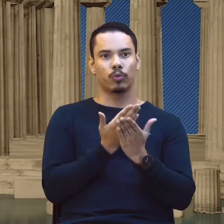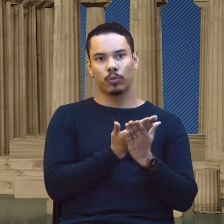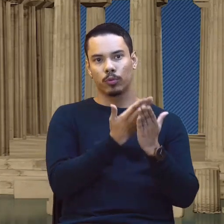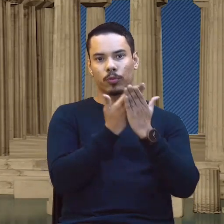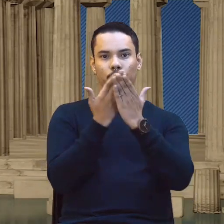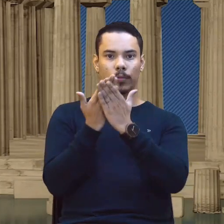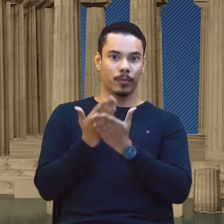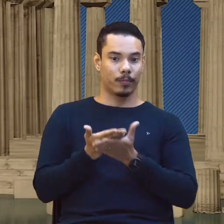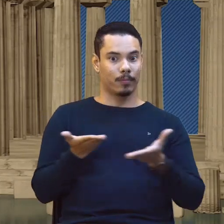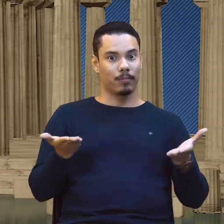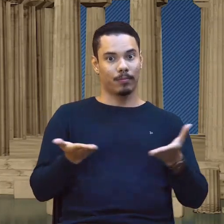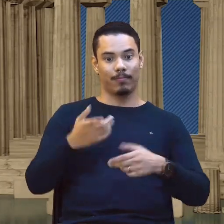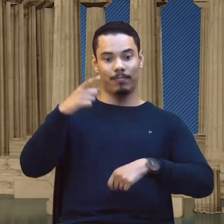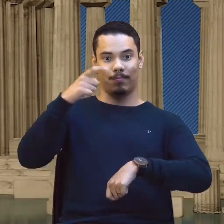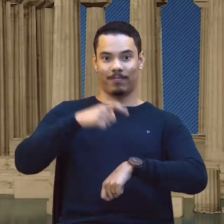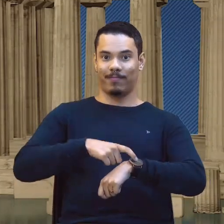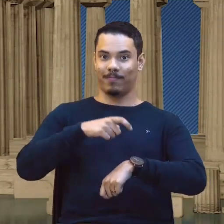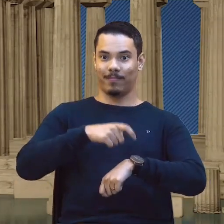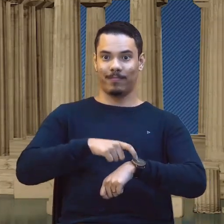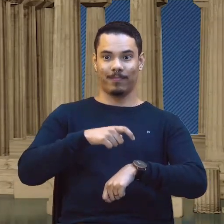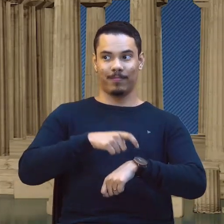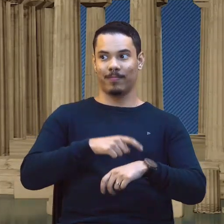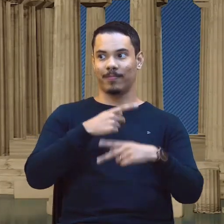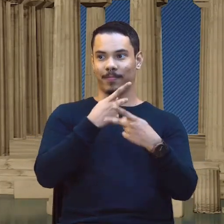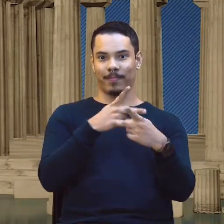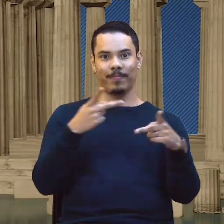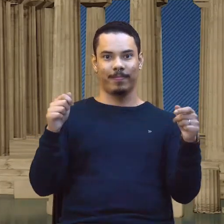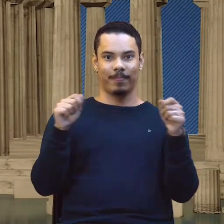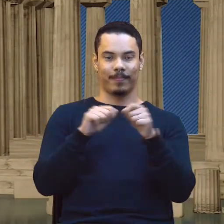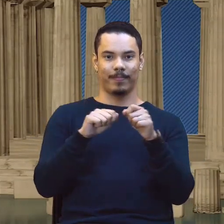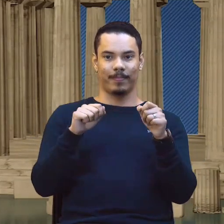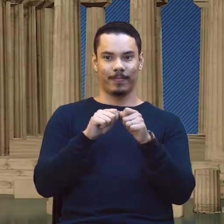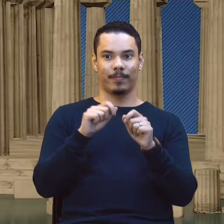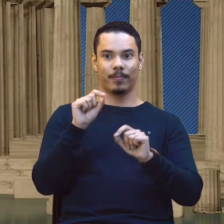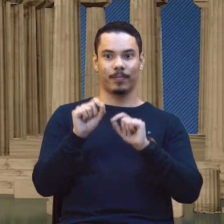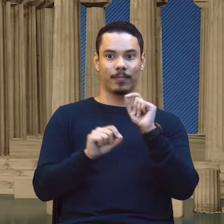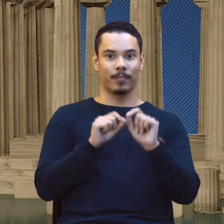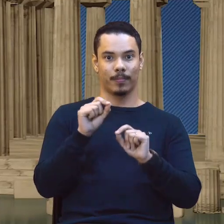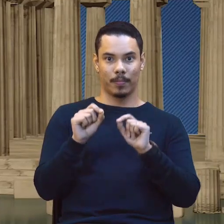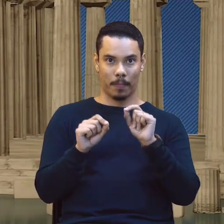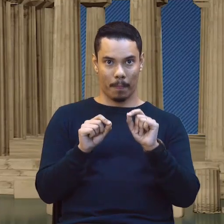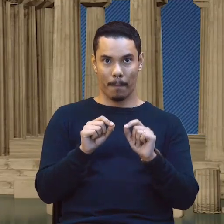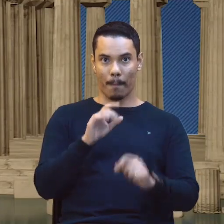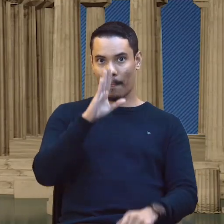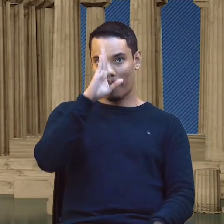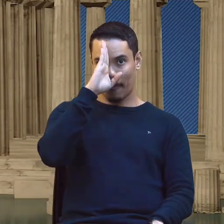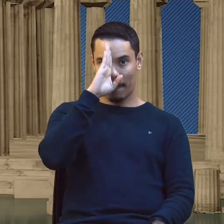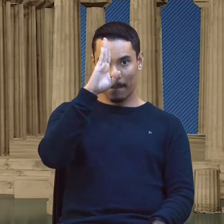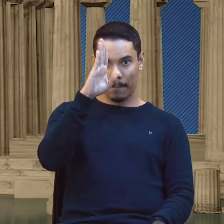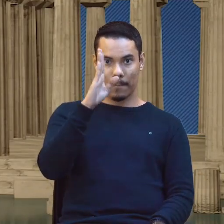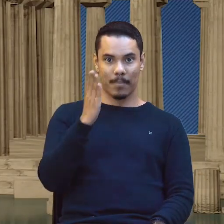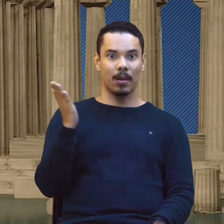agora chegou o momento, né, de vocês fazerem o quê? Vamos lá, olha aí.